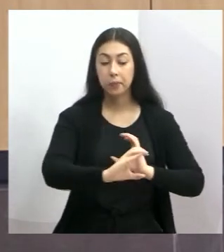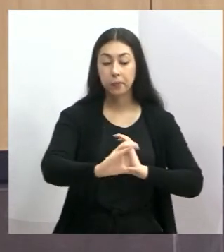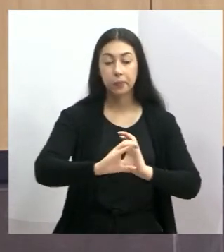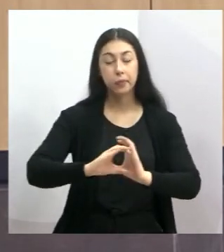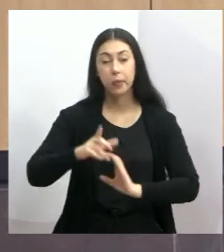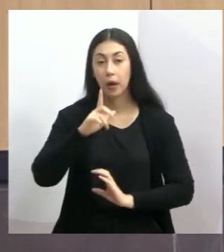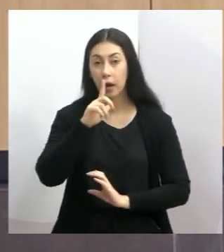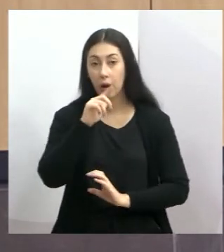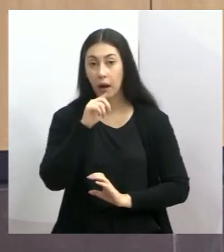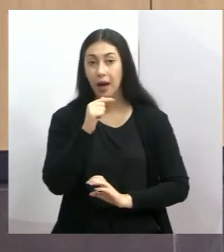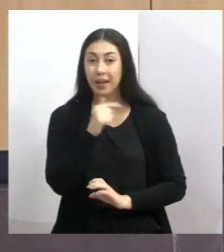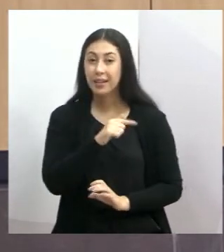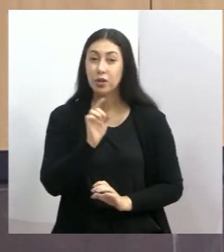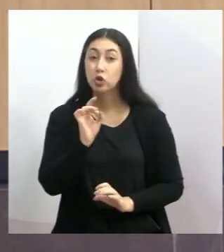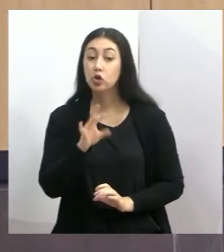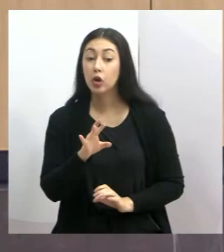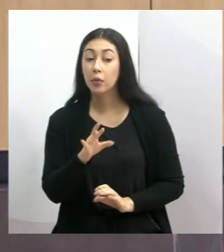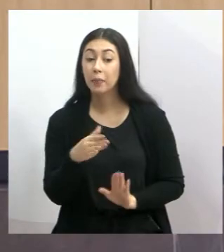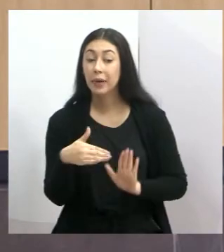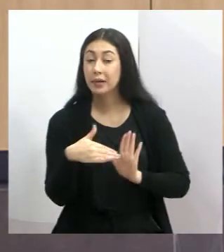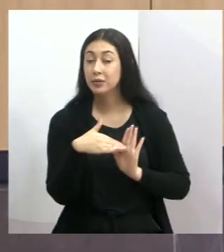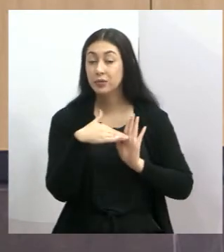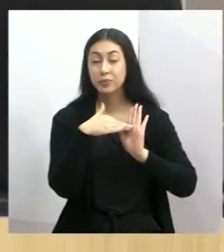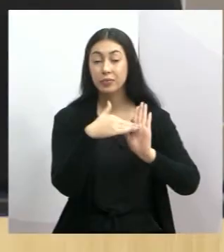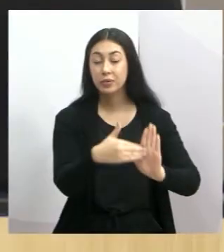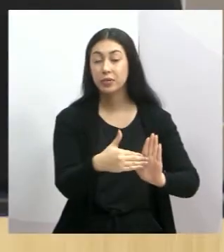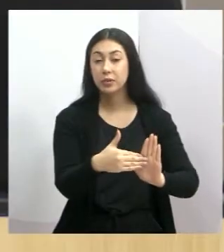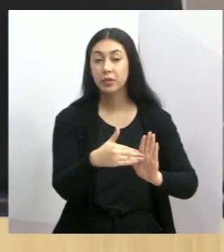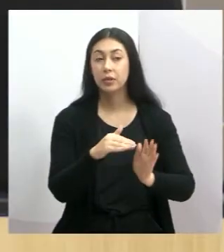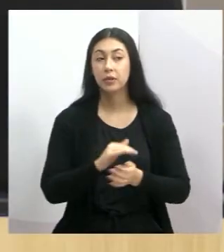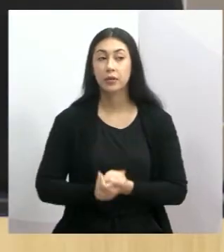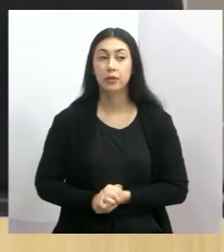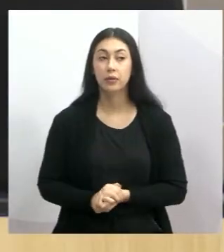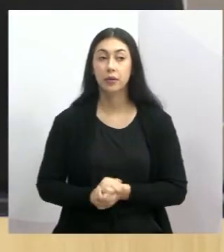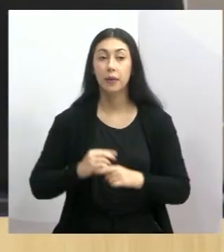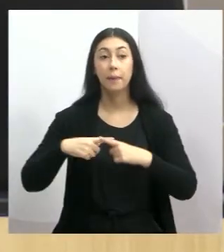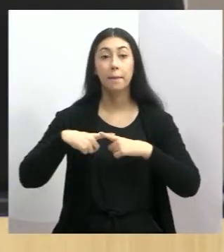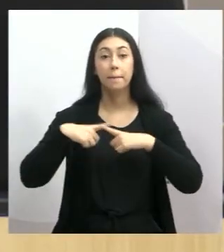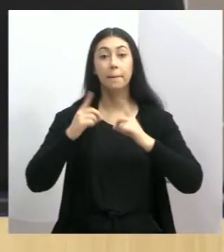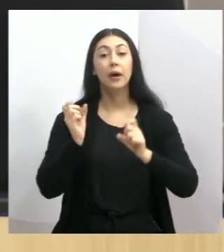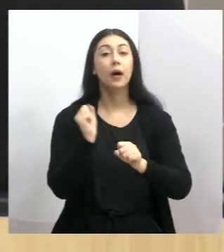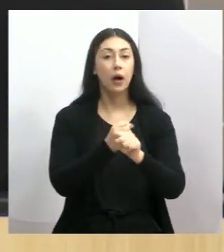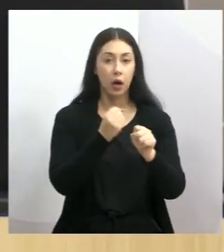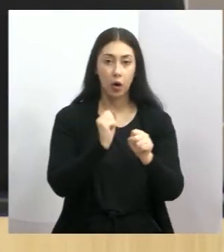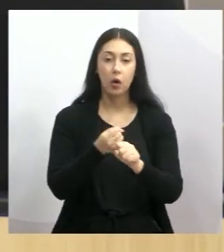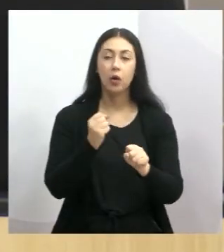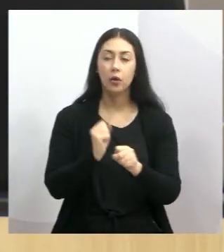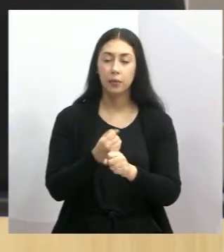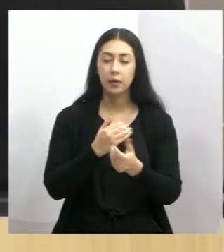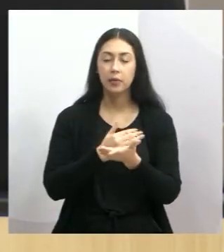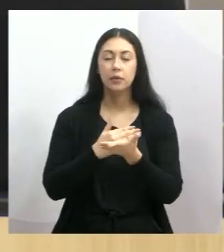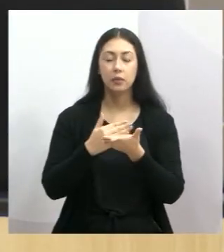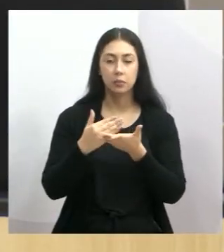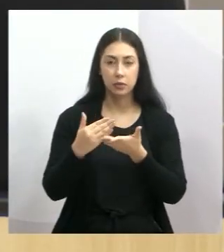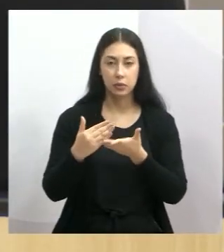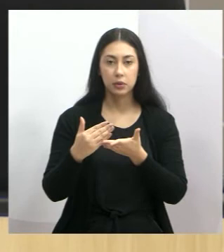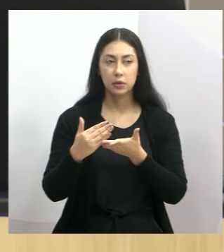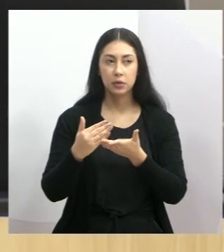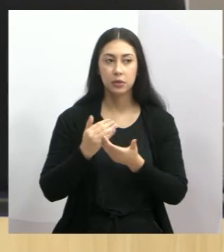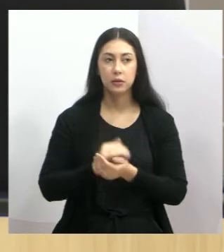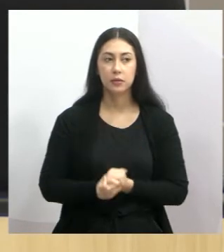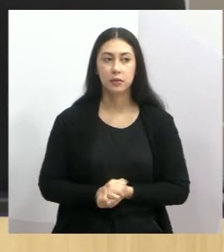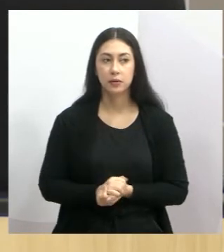paliativo justamente mas não deixar faltar água na casa das pessoas mas a obra tá para começar tá